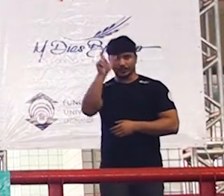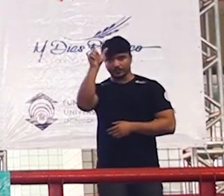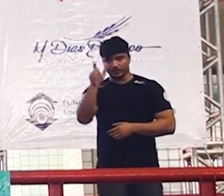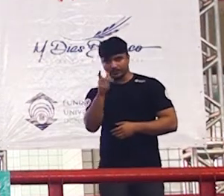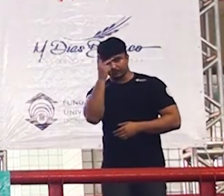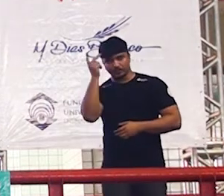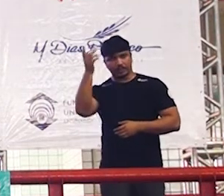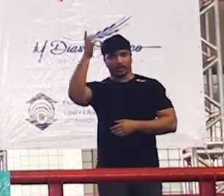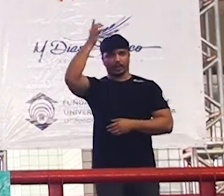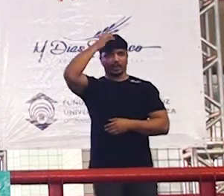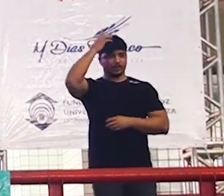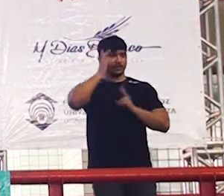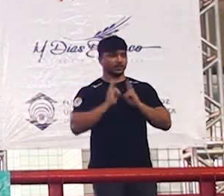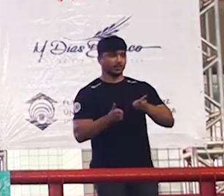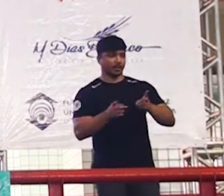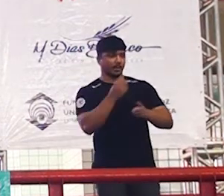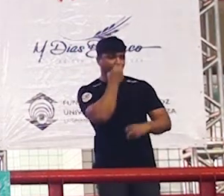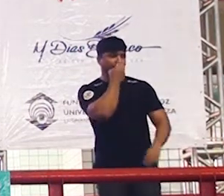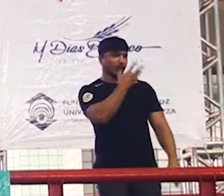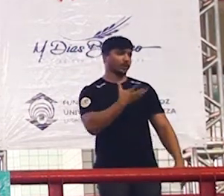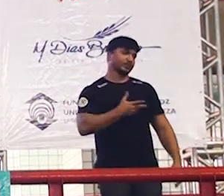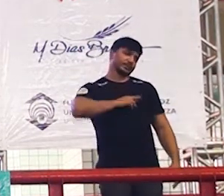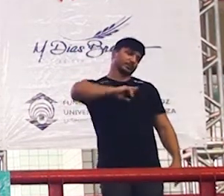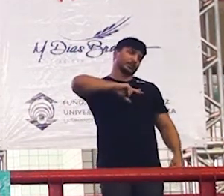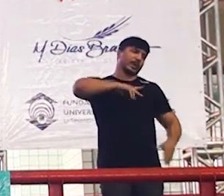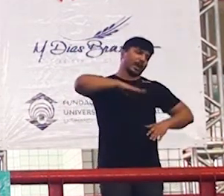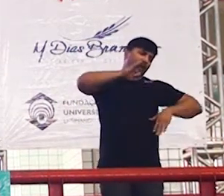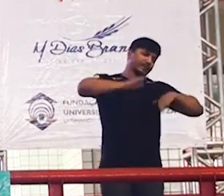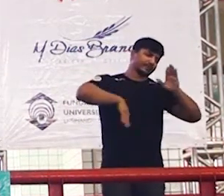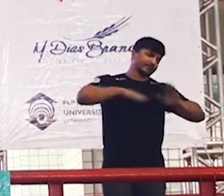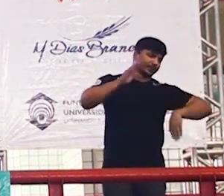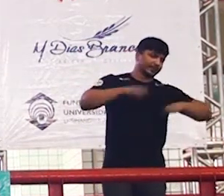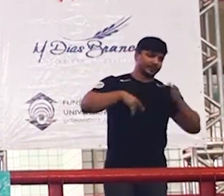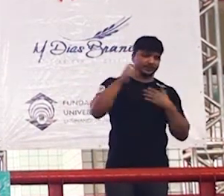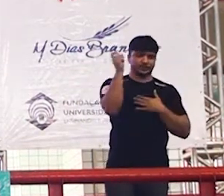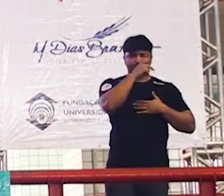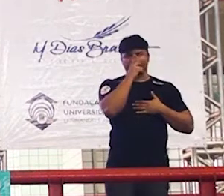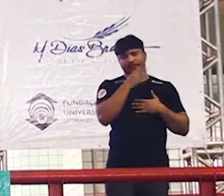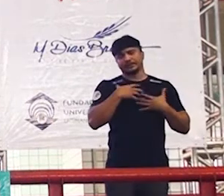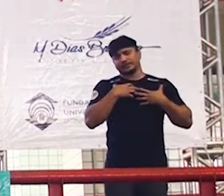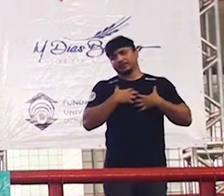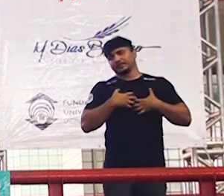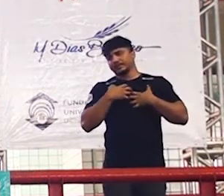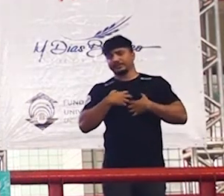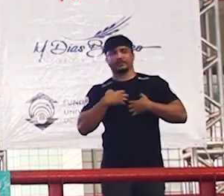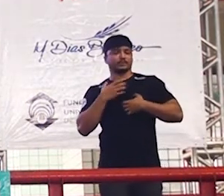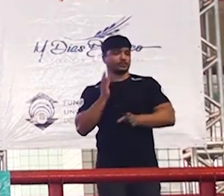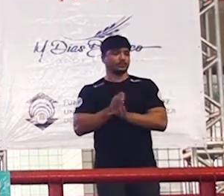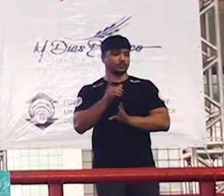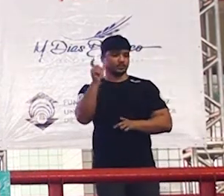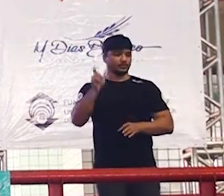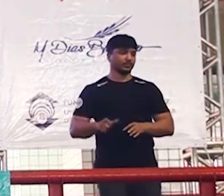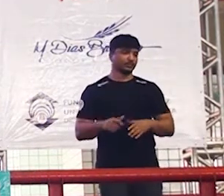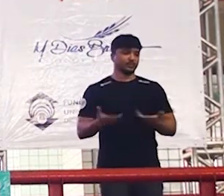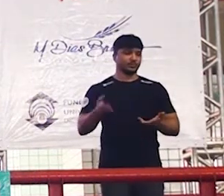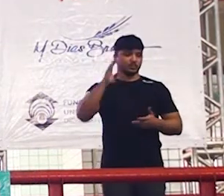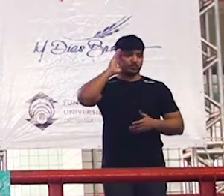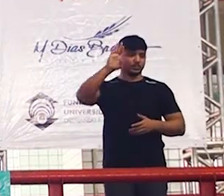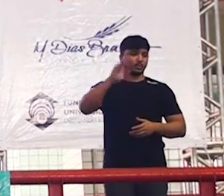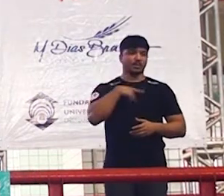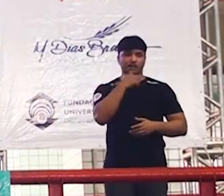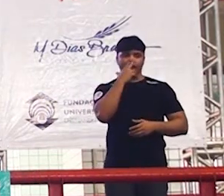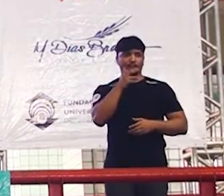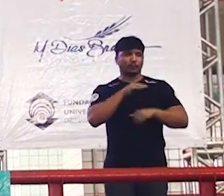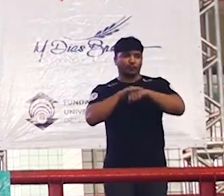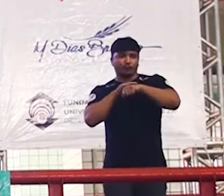Conviver com uma pessoa irônica nem sempre é legal. É fácil você se chatear com uma pessoa irônica, principalmente numa